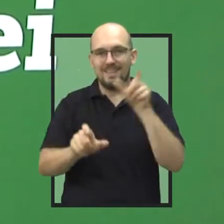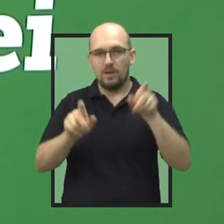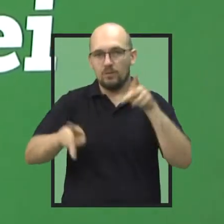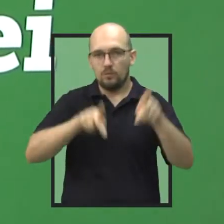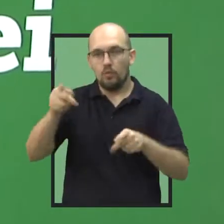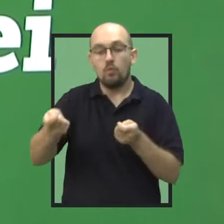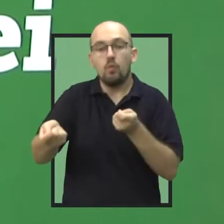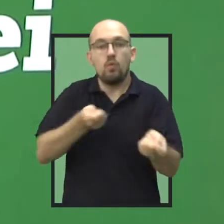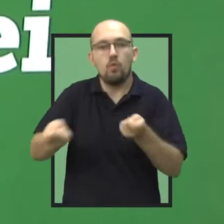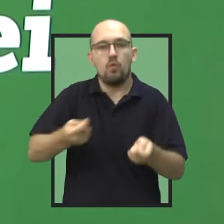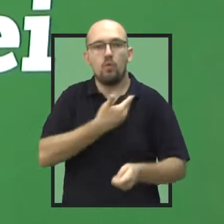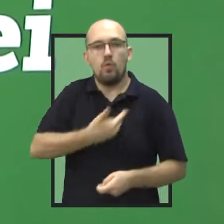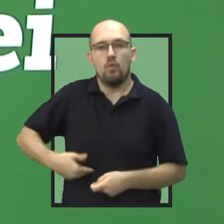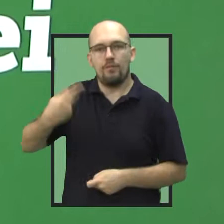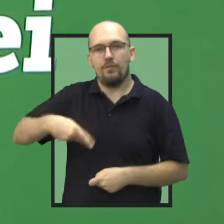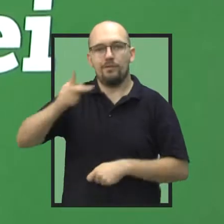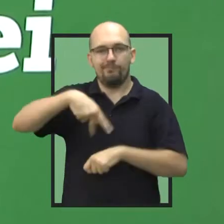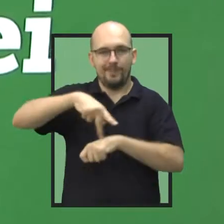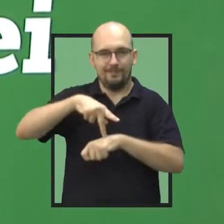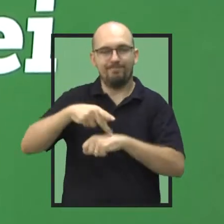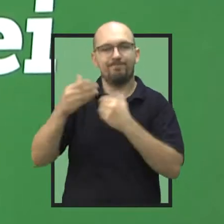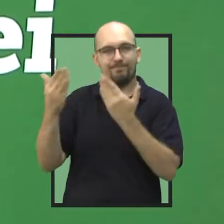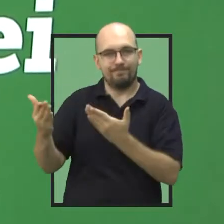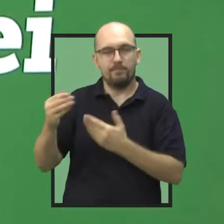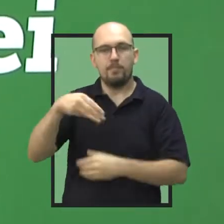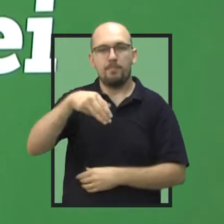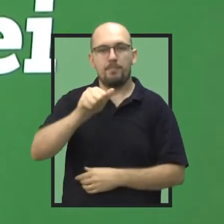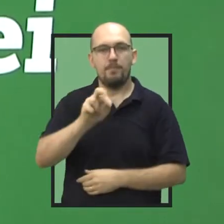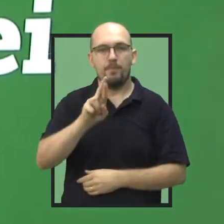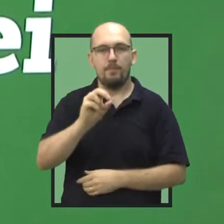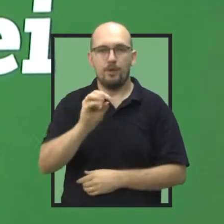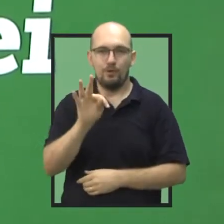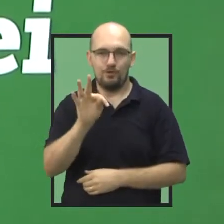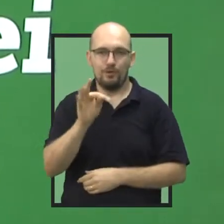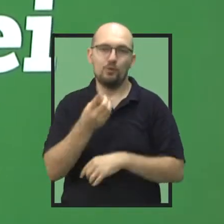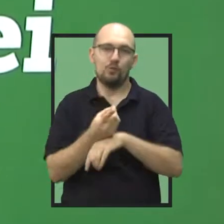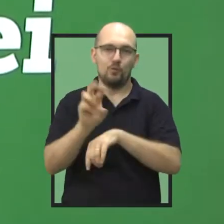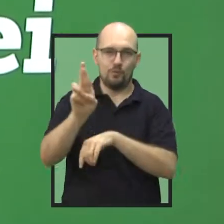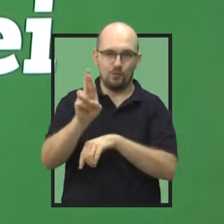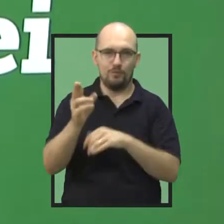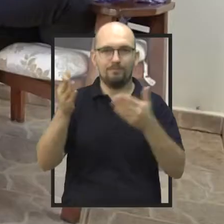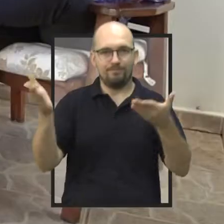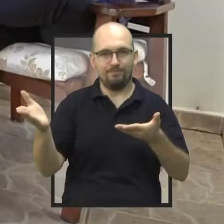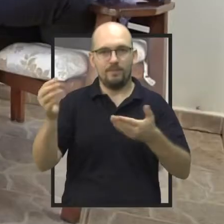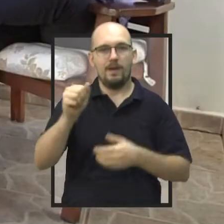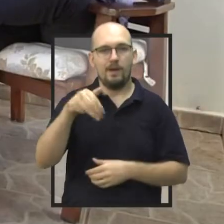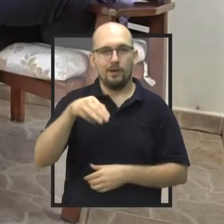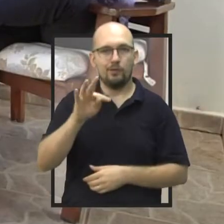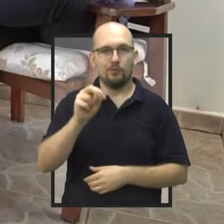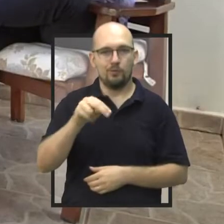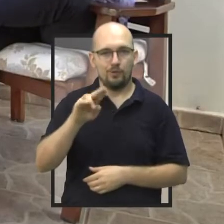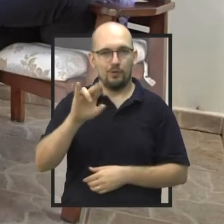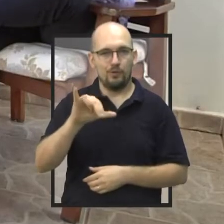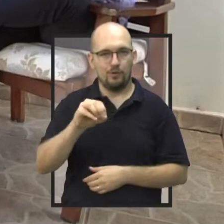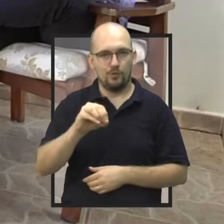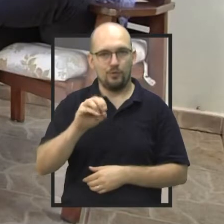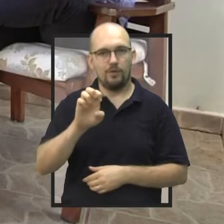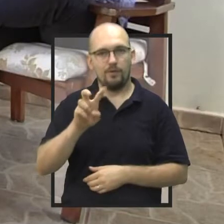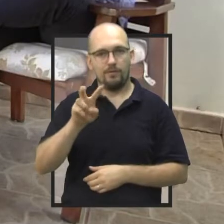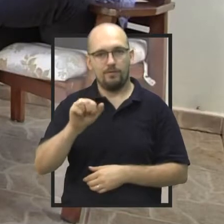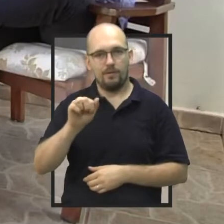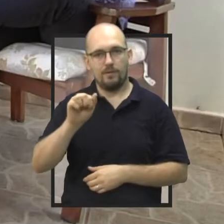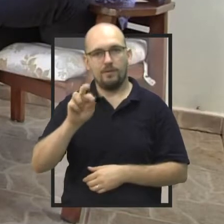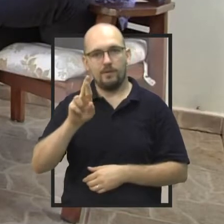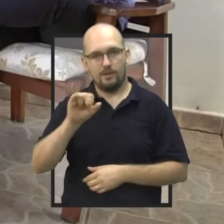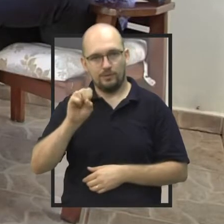do ilustríssimo Antônio Evaristo Marot, mais conhecido como Dr. Marot. Doutor, hoje para a gente é um